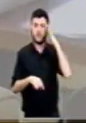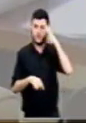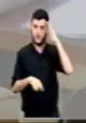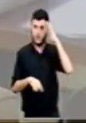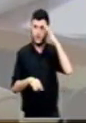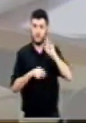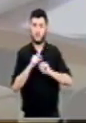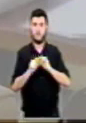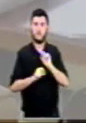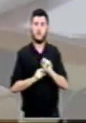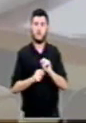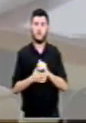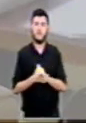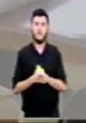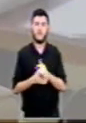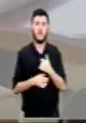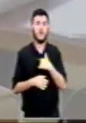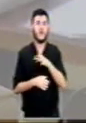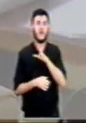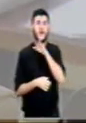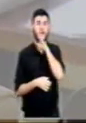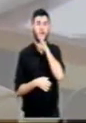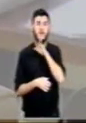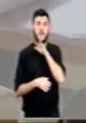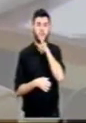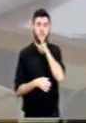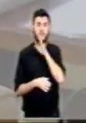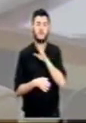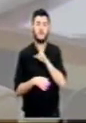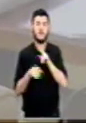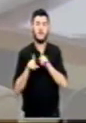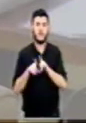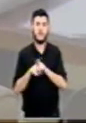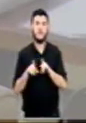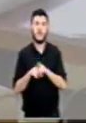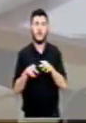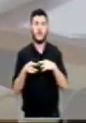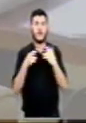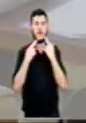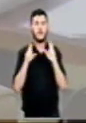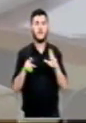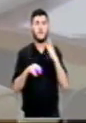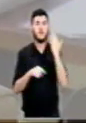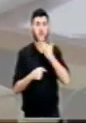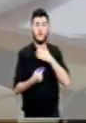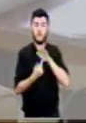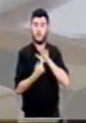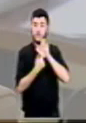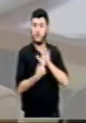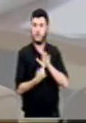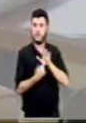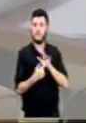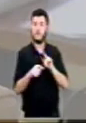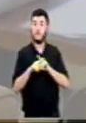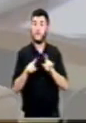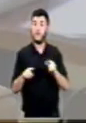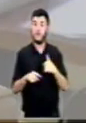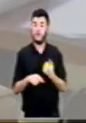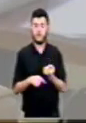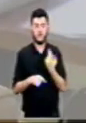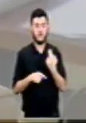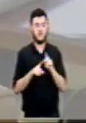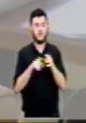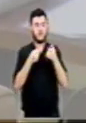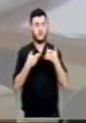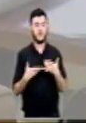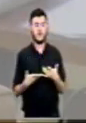tal reconhecimento reclama uma demonstração flagrante. E por isso trato da